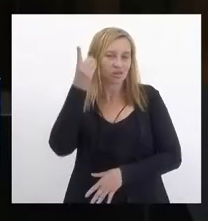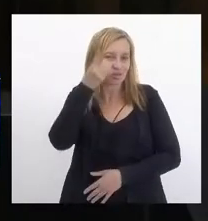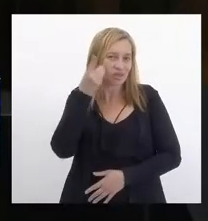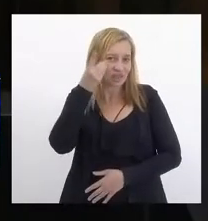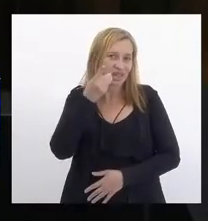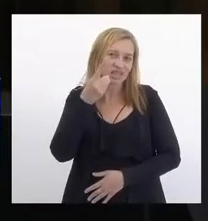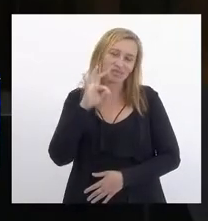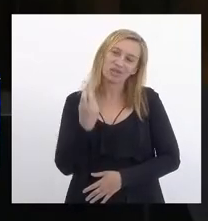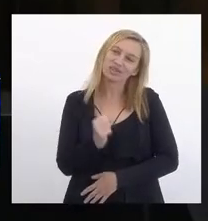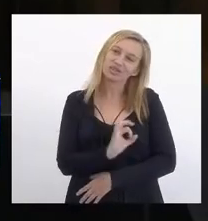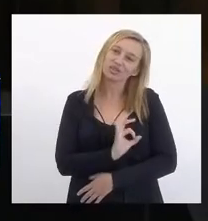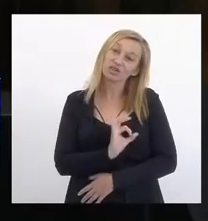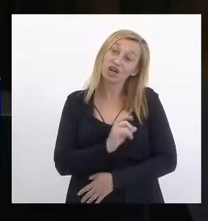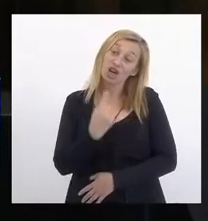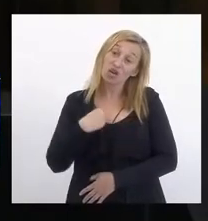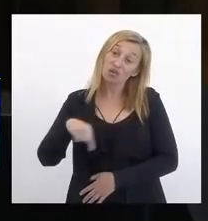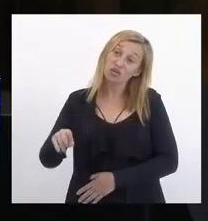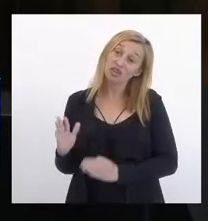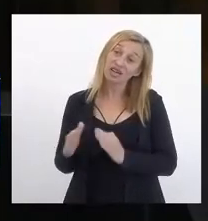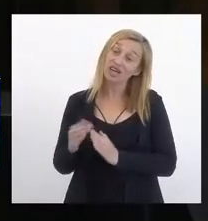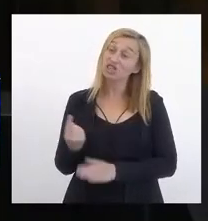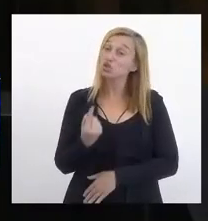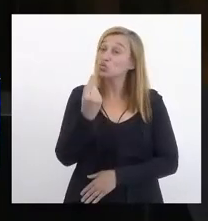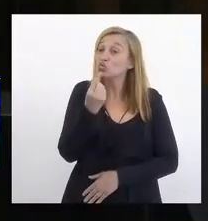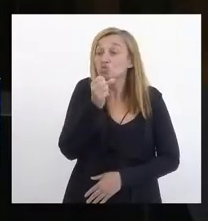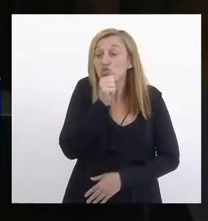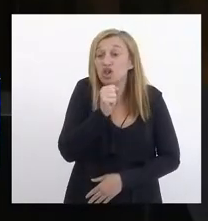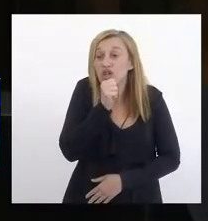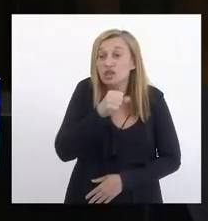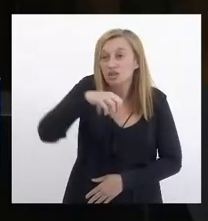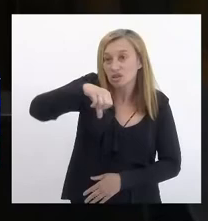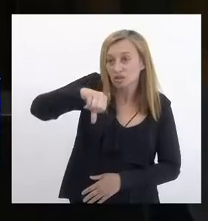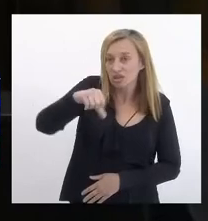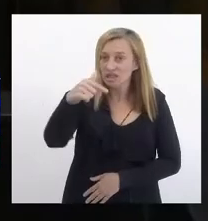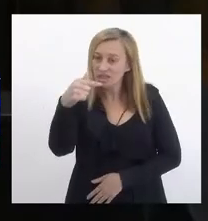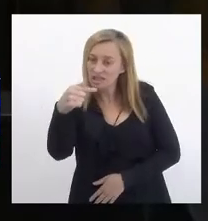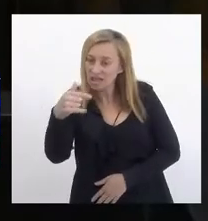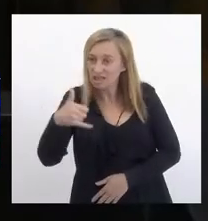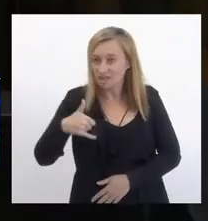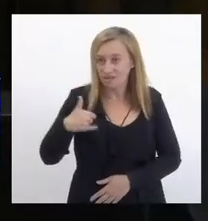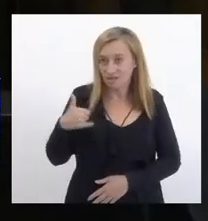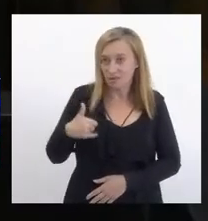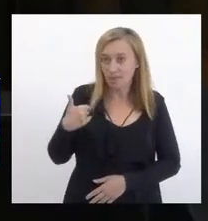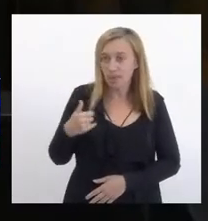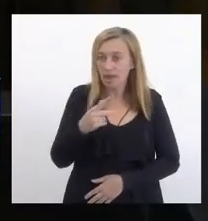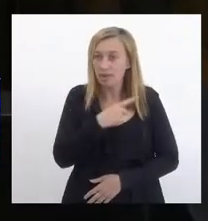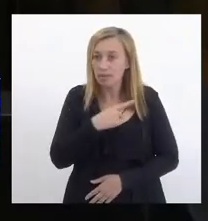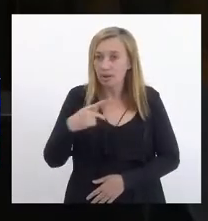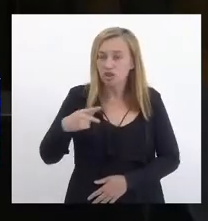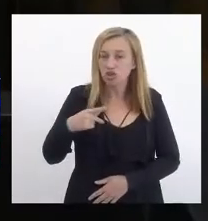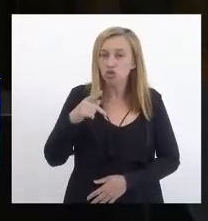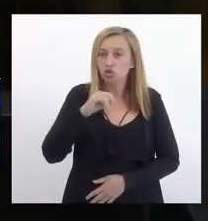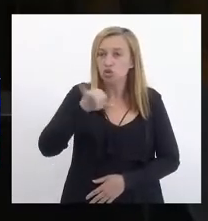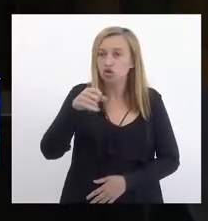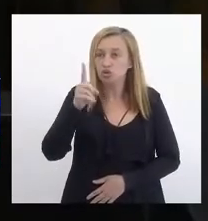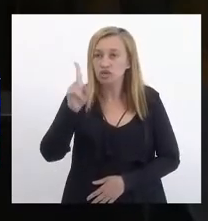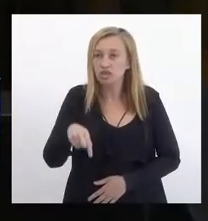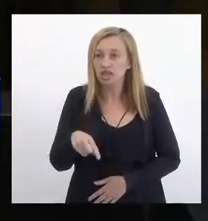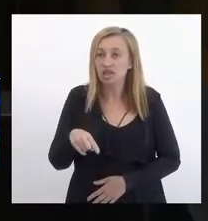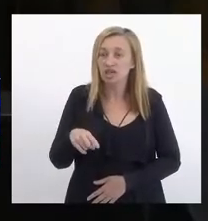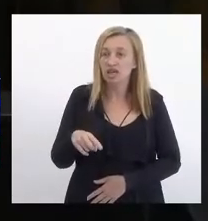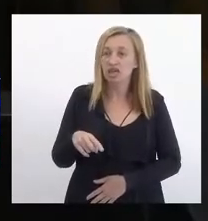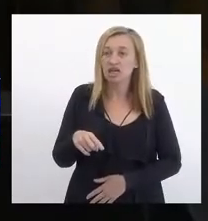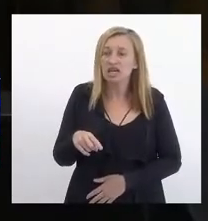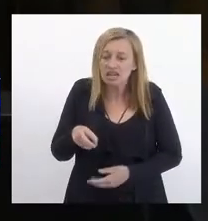Marta Rocha, eu fui na casa de um senhor de 97 anos, pastor José. Ele é